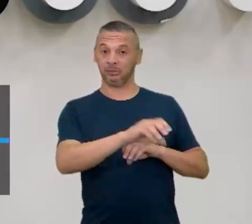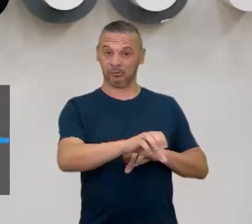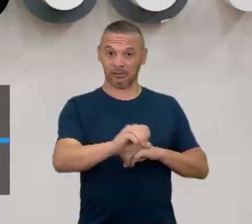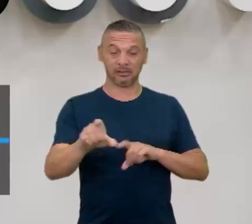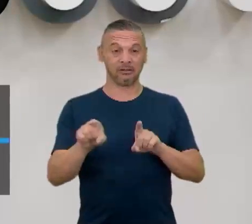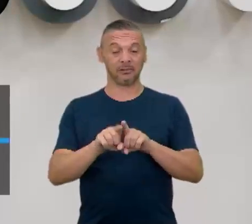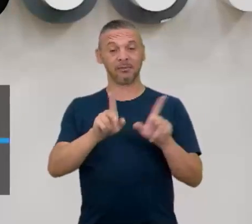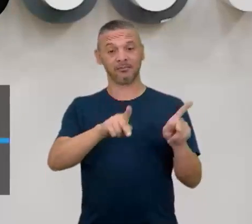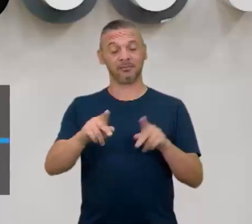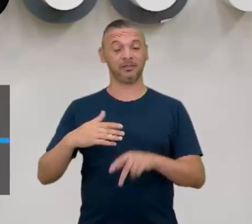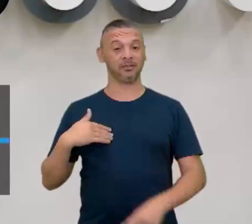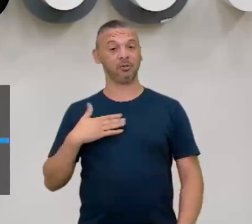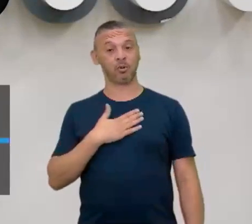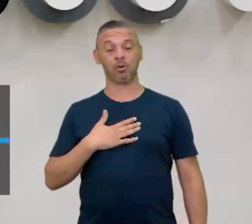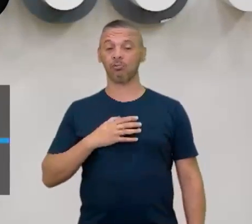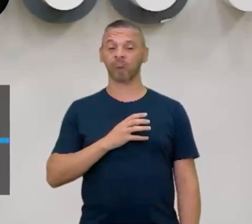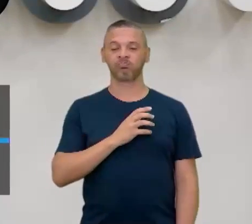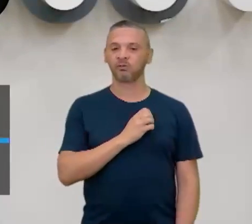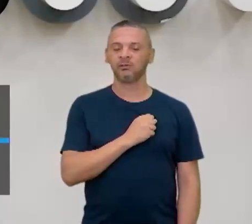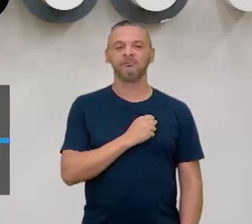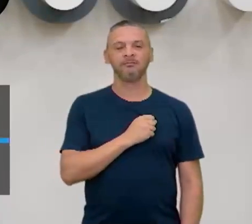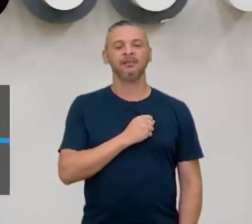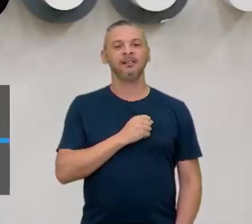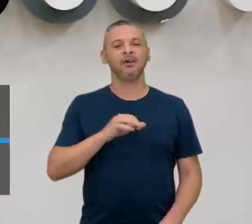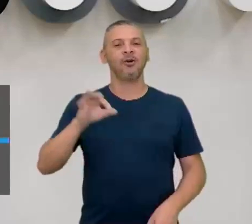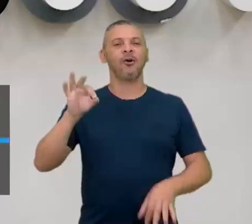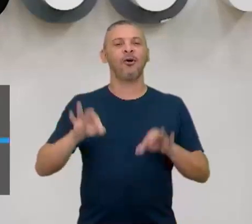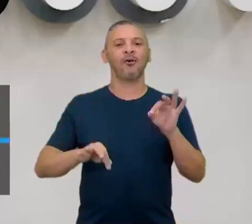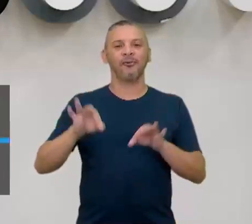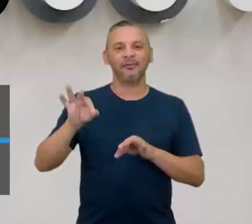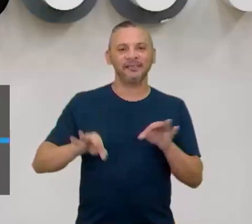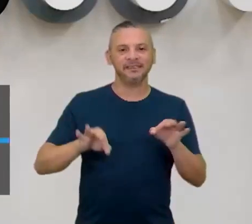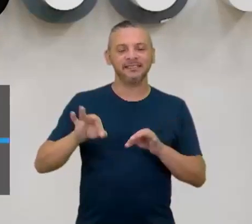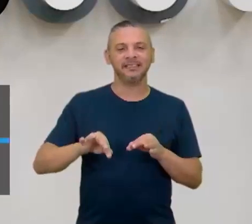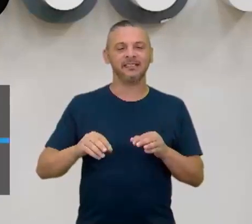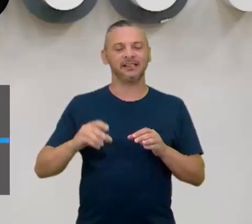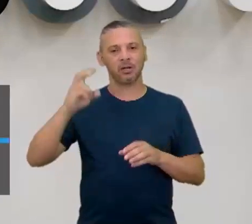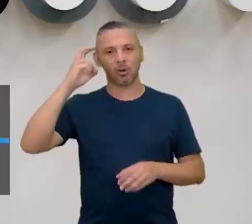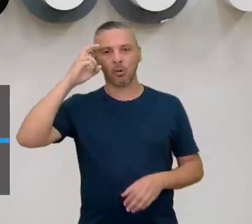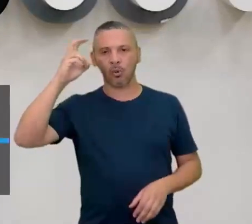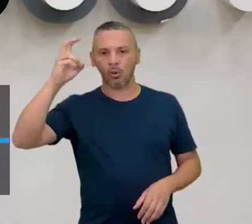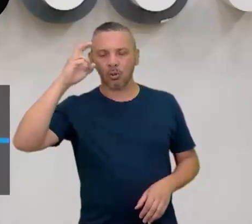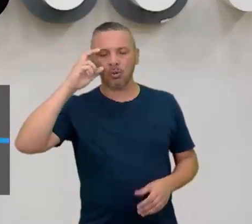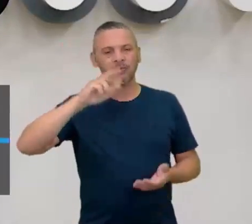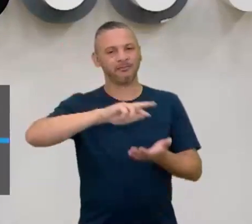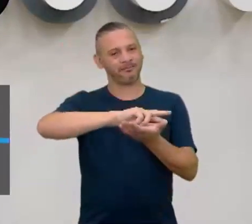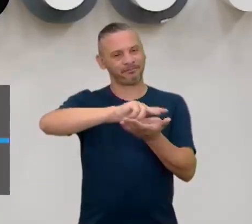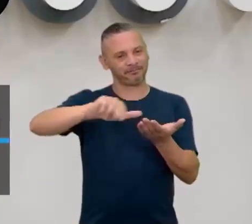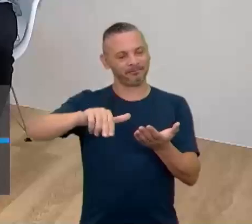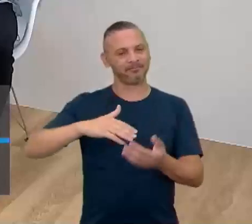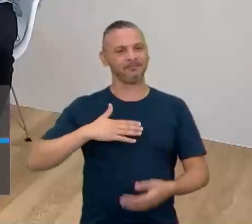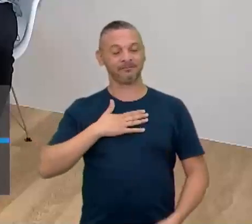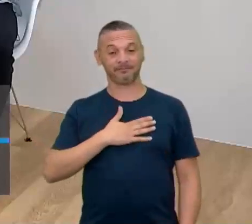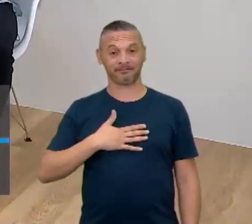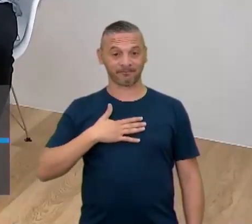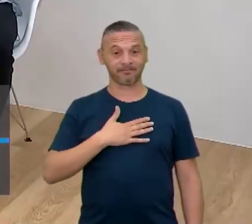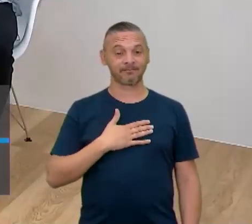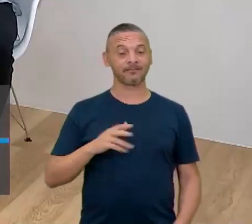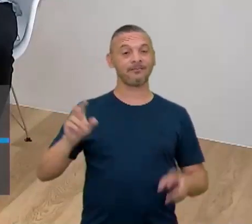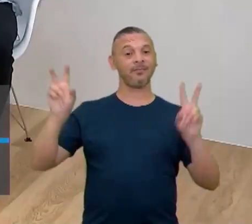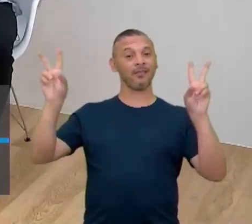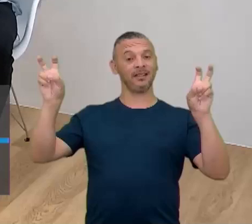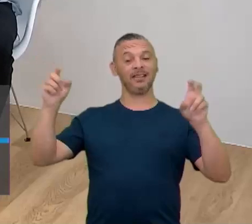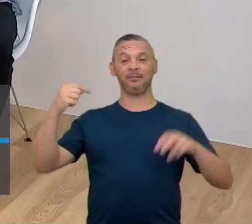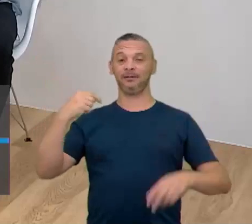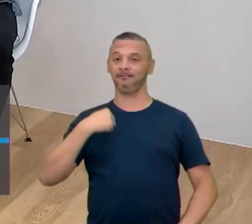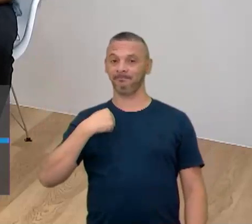também é algo que eu gosto bastante, e dando oficinas na parte cultural. Então é algo que eu gosto bastante, Silene. Então é um tema aí que